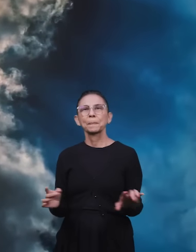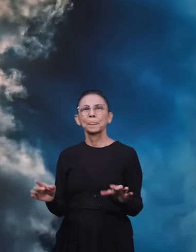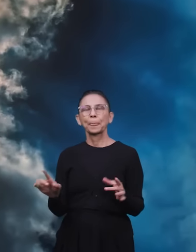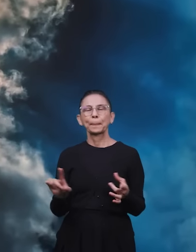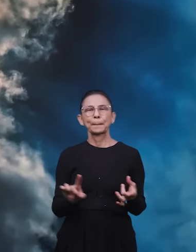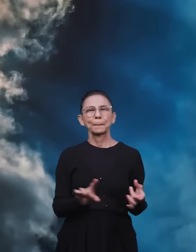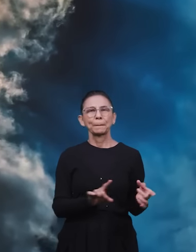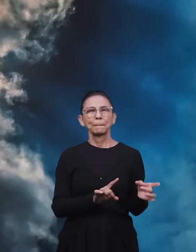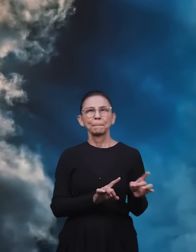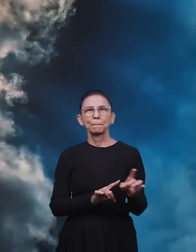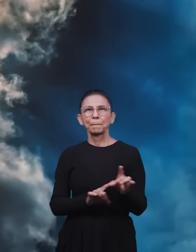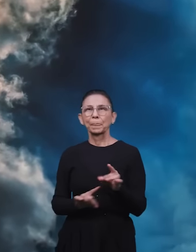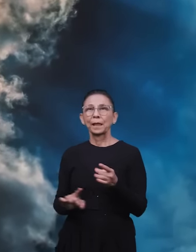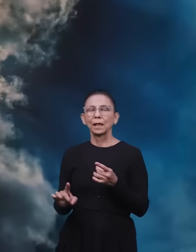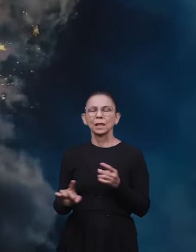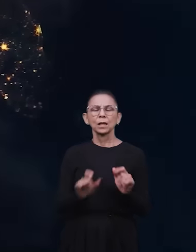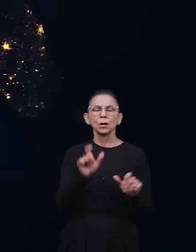Deus.